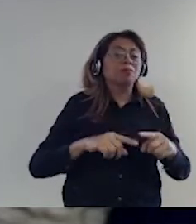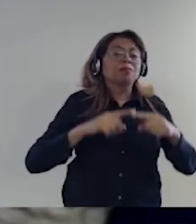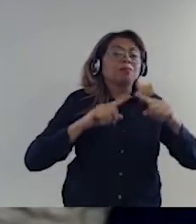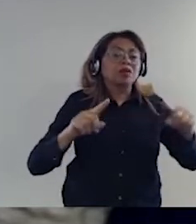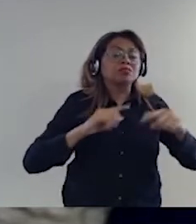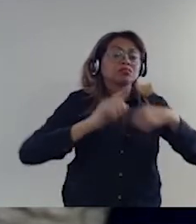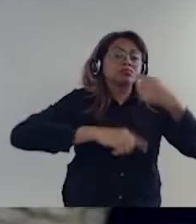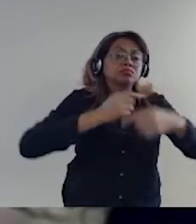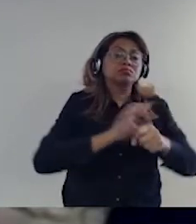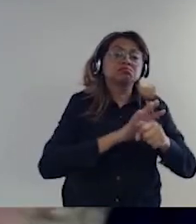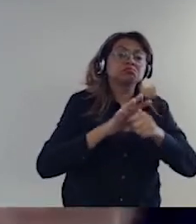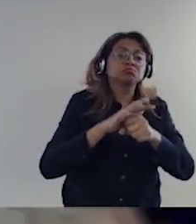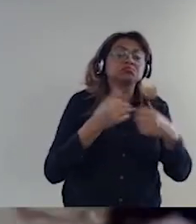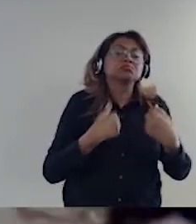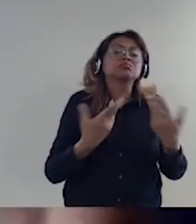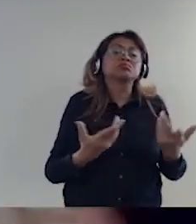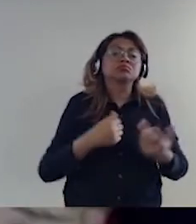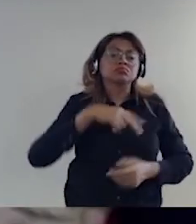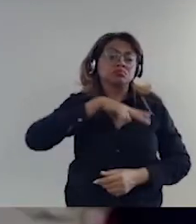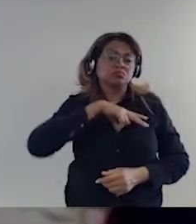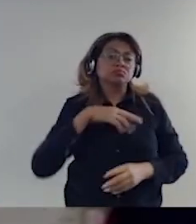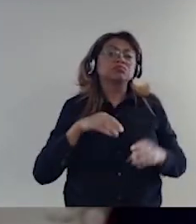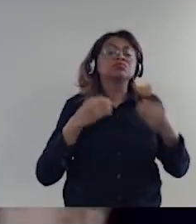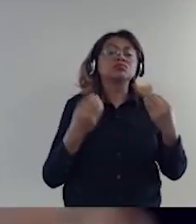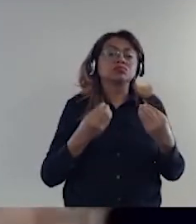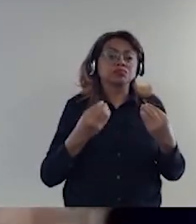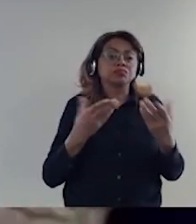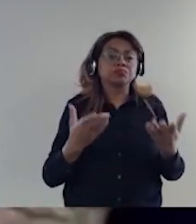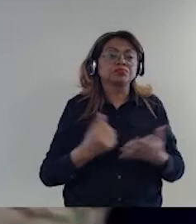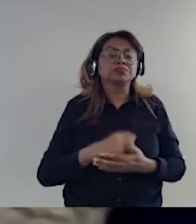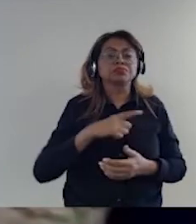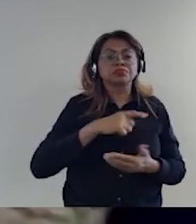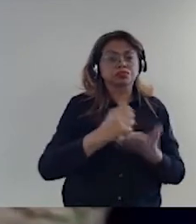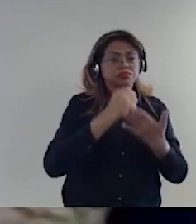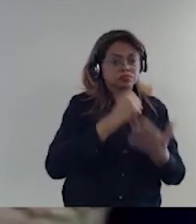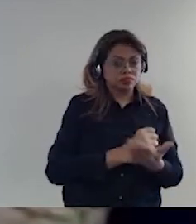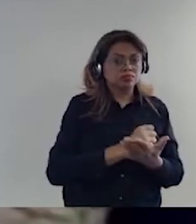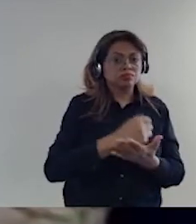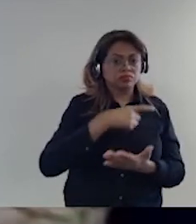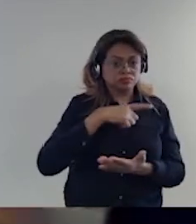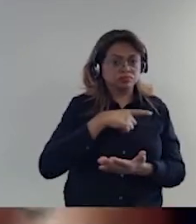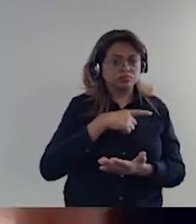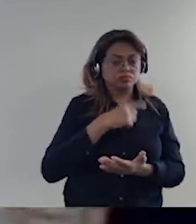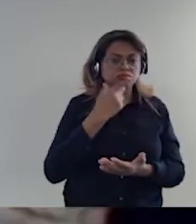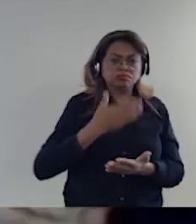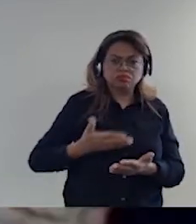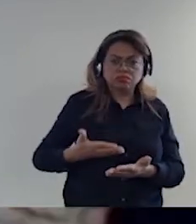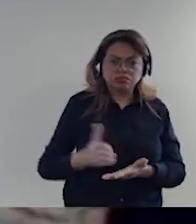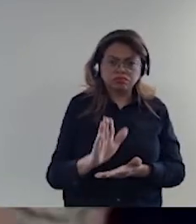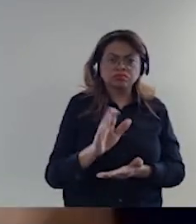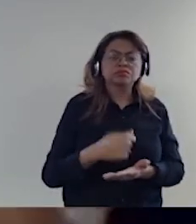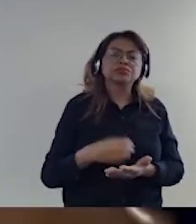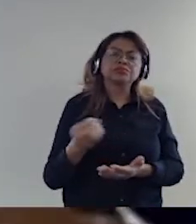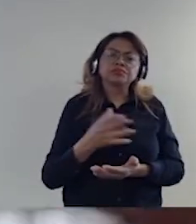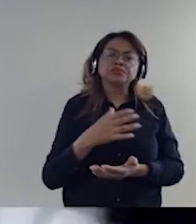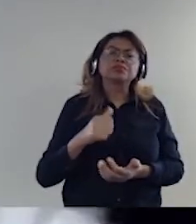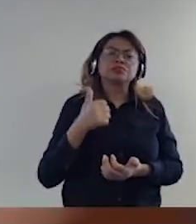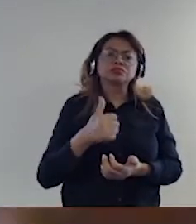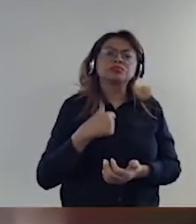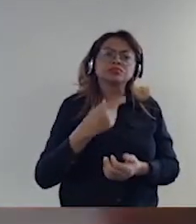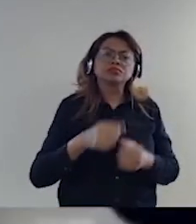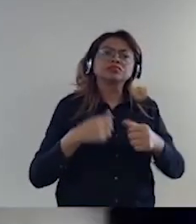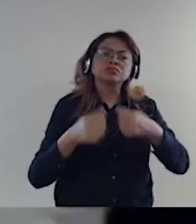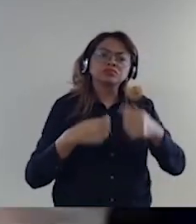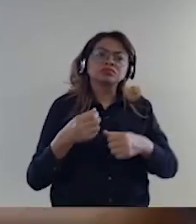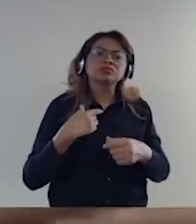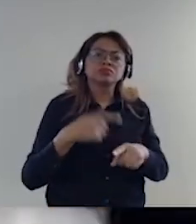não temos nada de muito particular, porque o contrato que tem uma execução duradoura, que sempre se renova, por exemplo, e, portanto, o contrato cuja prestação, até